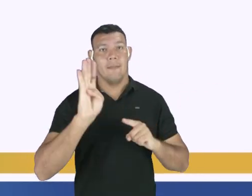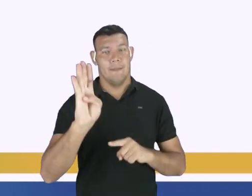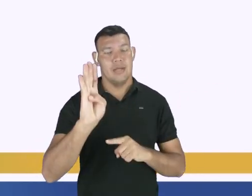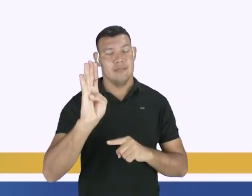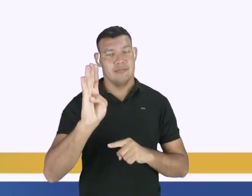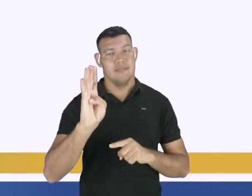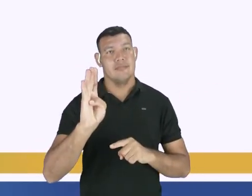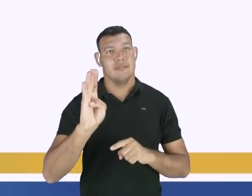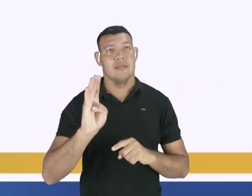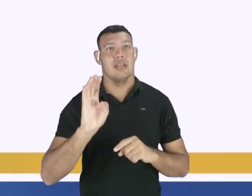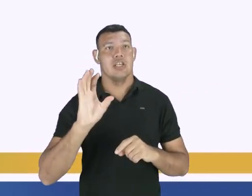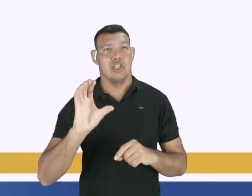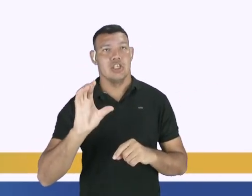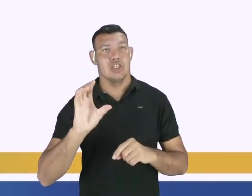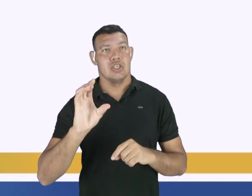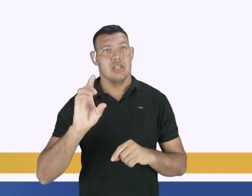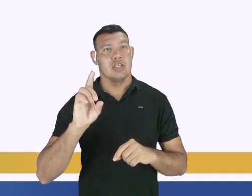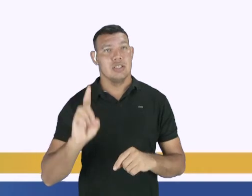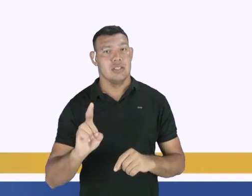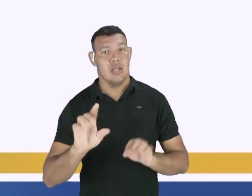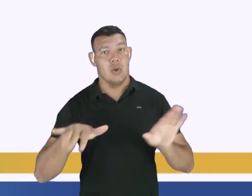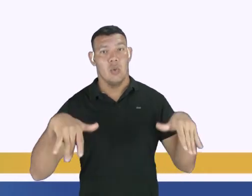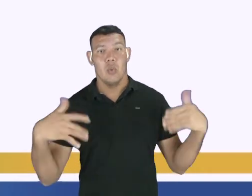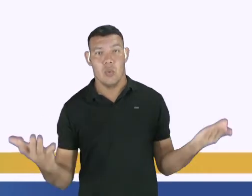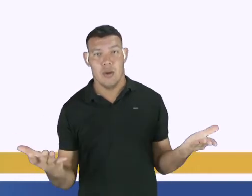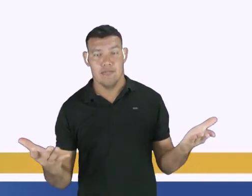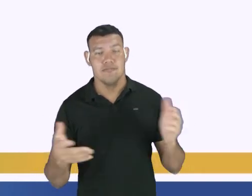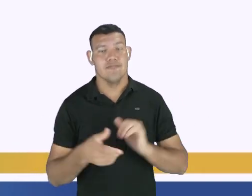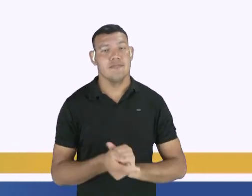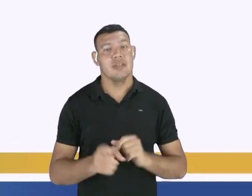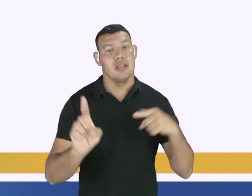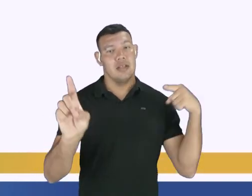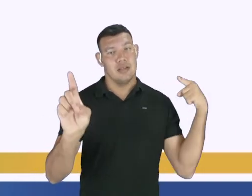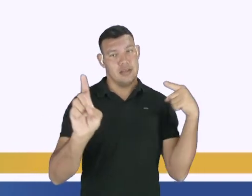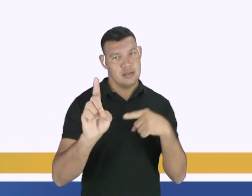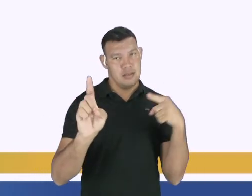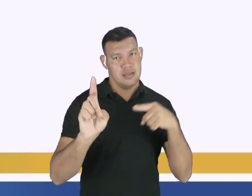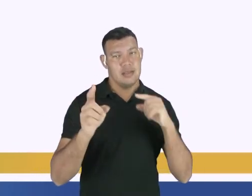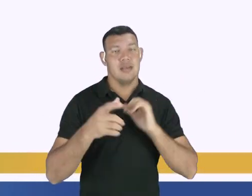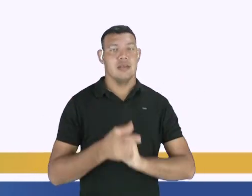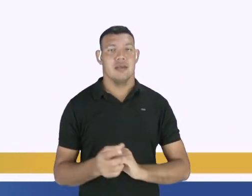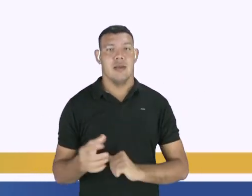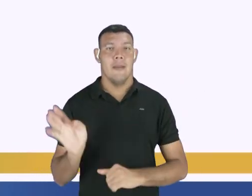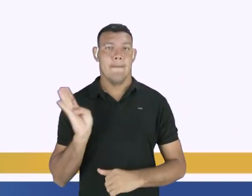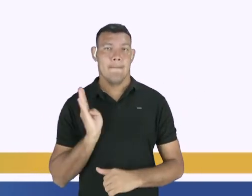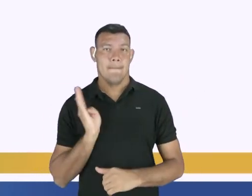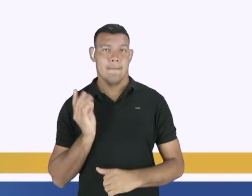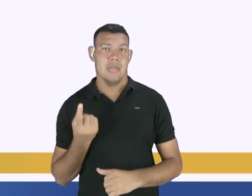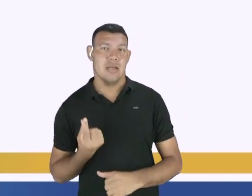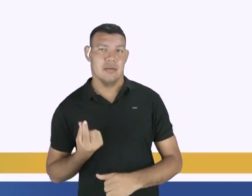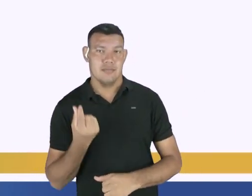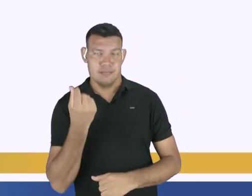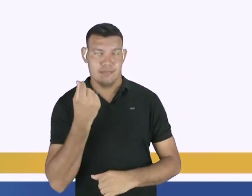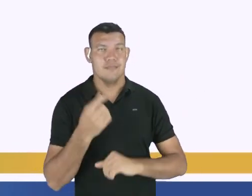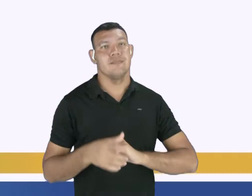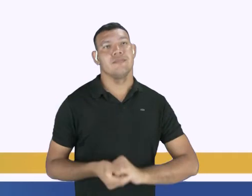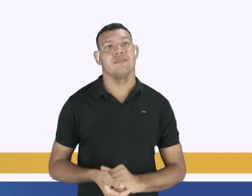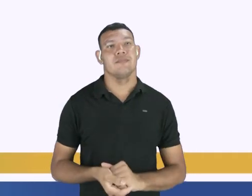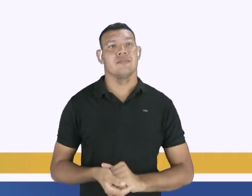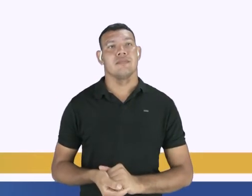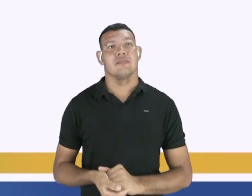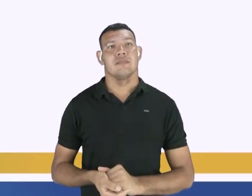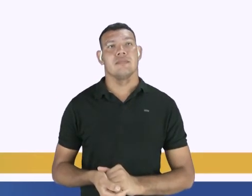é a letra D, certo? Segundo os socialistas, a única classe que se beneficia com o capitalismo é a